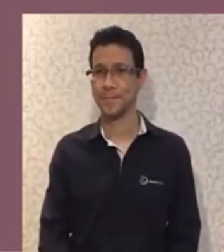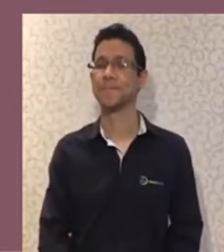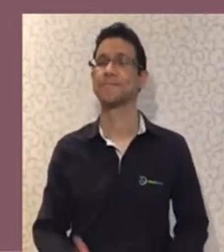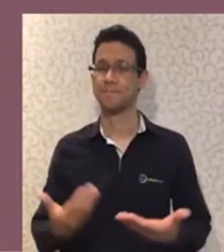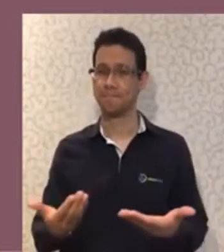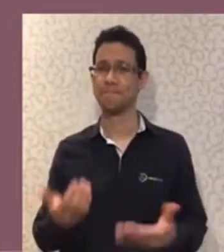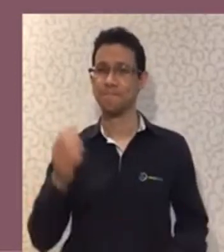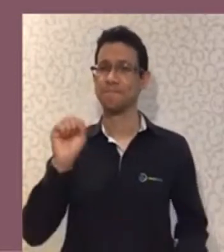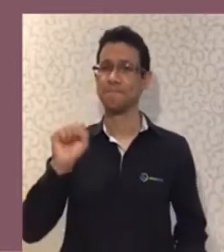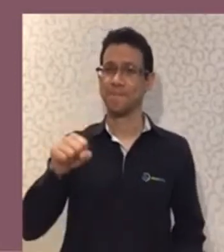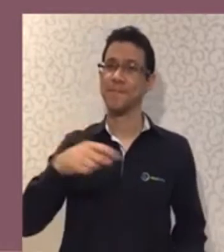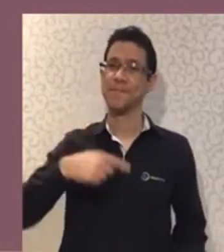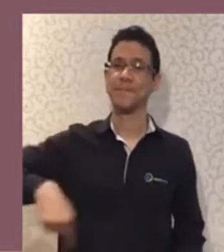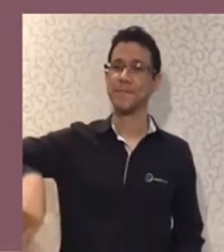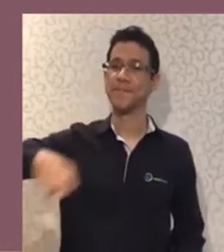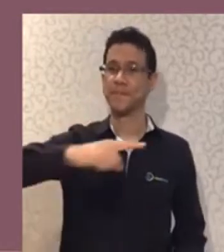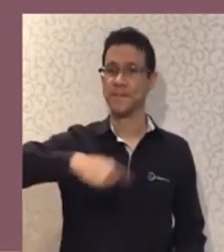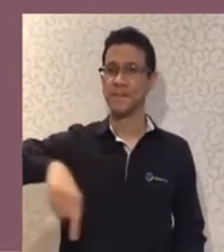aqui